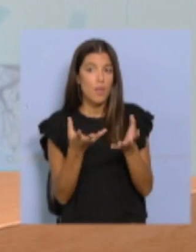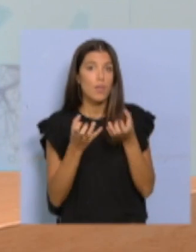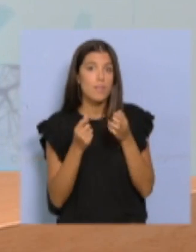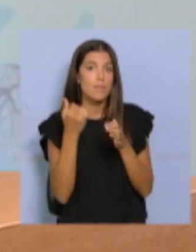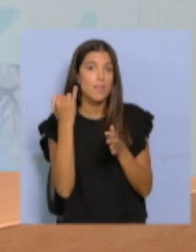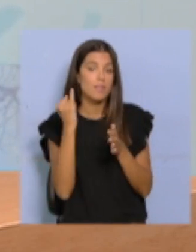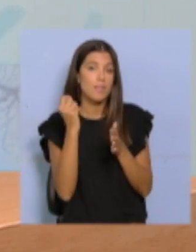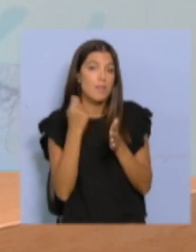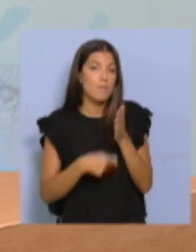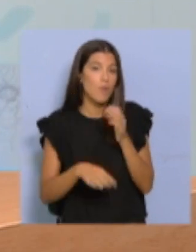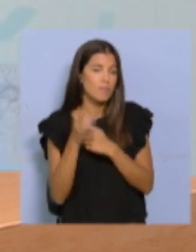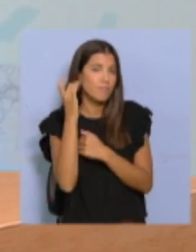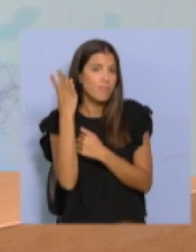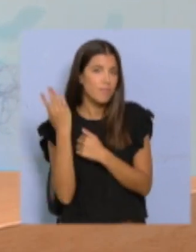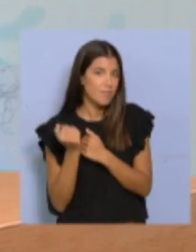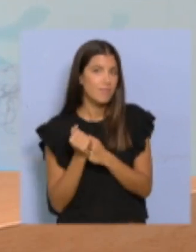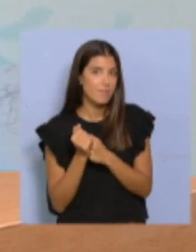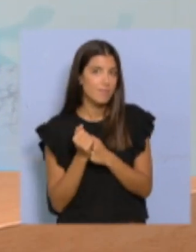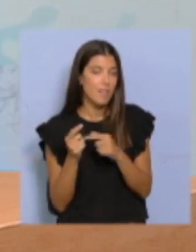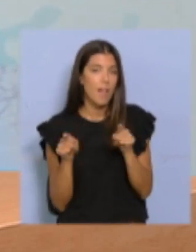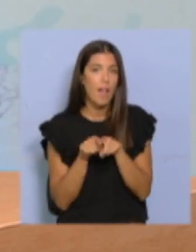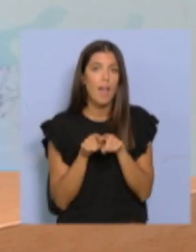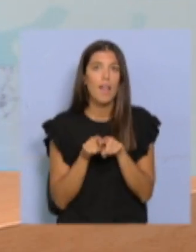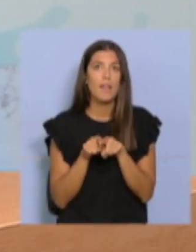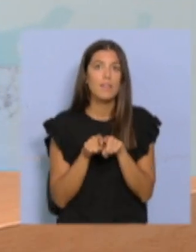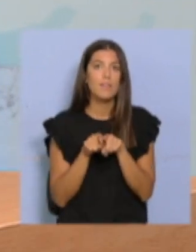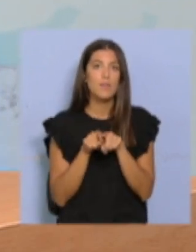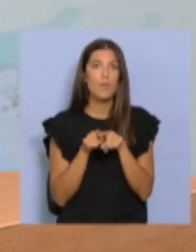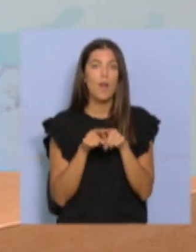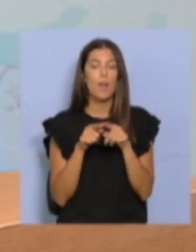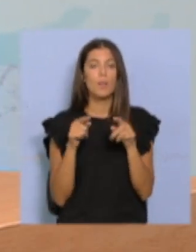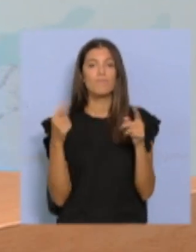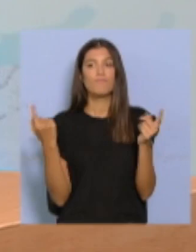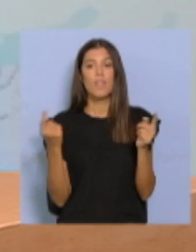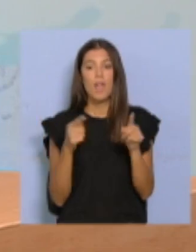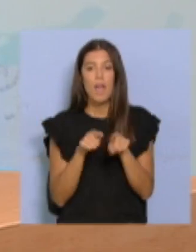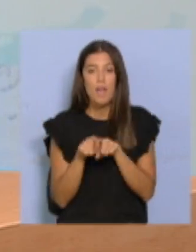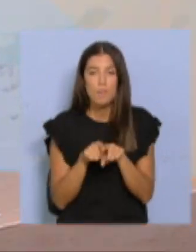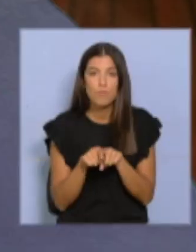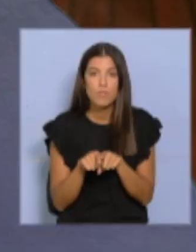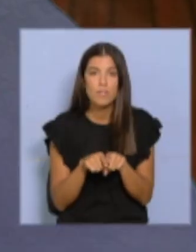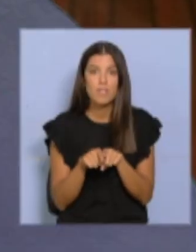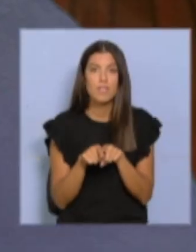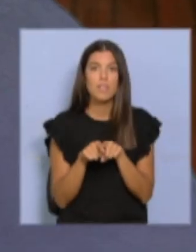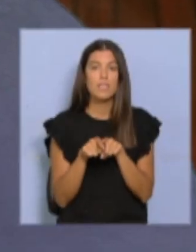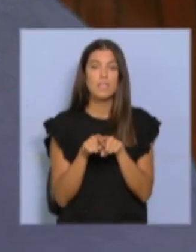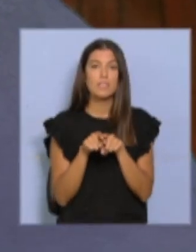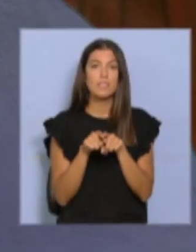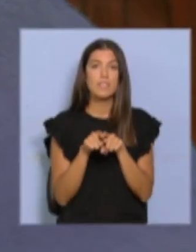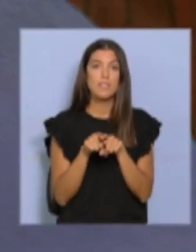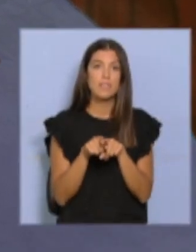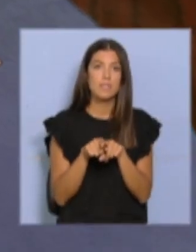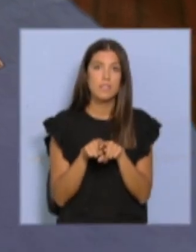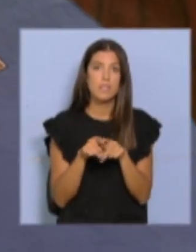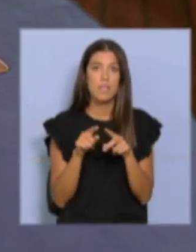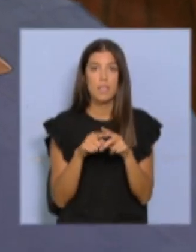faz. E, portanto, isso de degradação da política, ou seja, aquilo que Germano Almeida, para comentar para